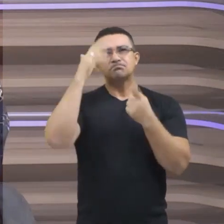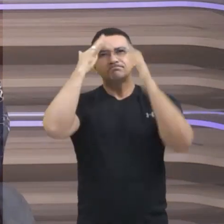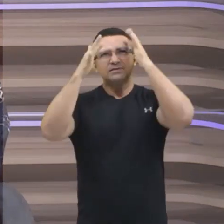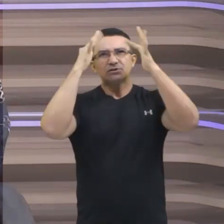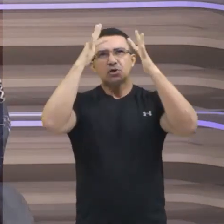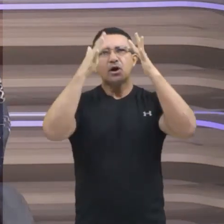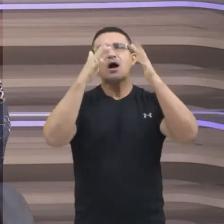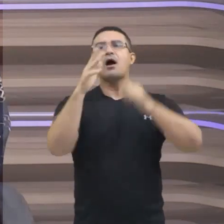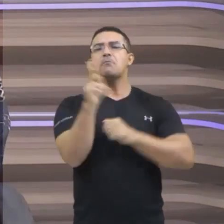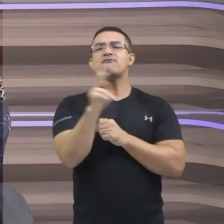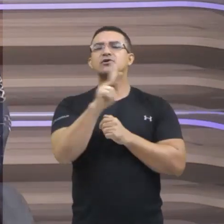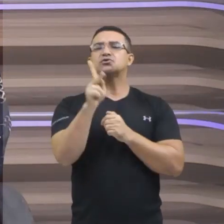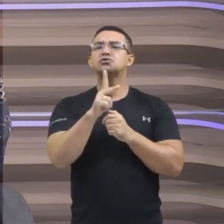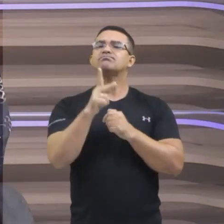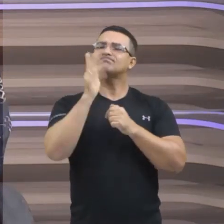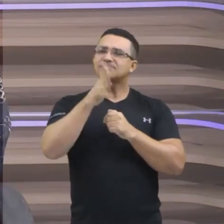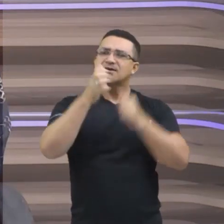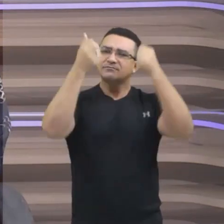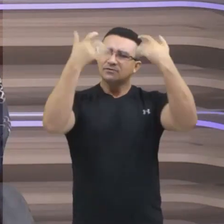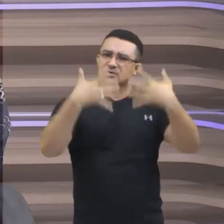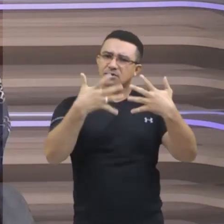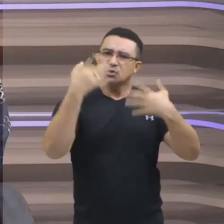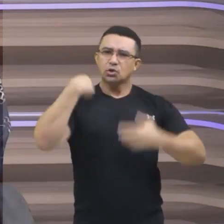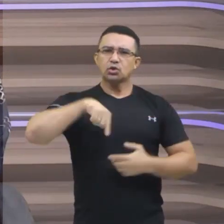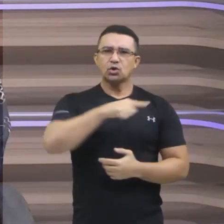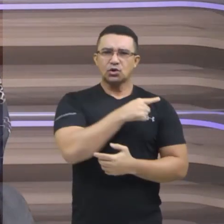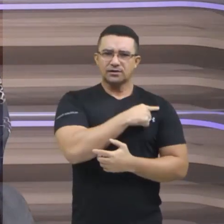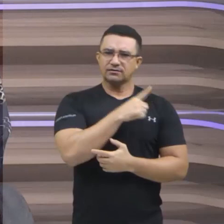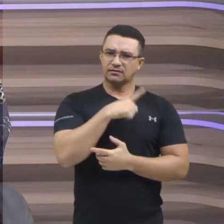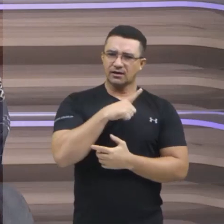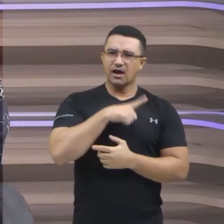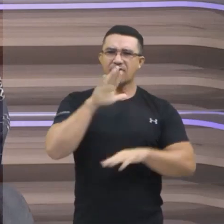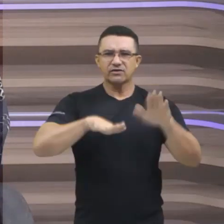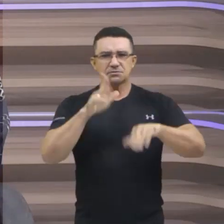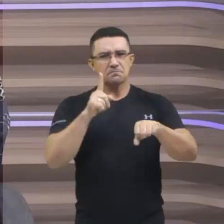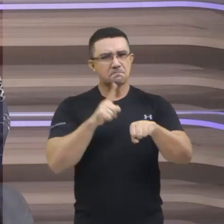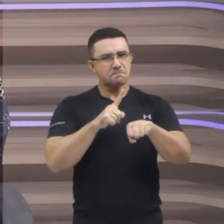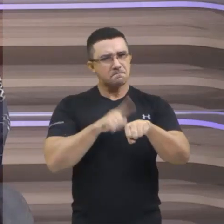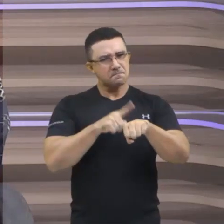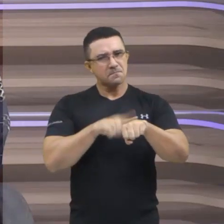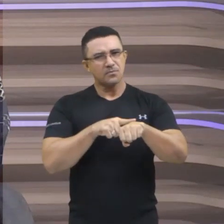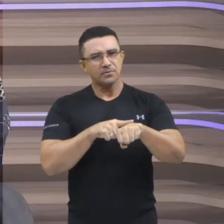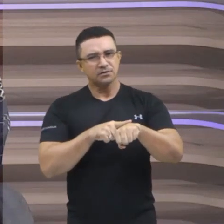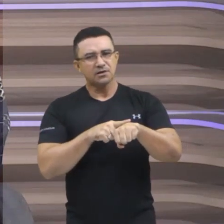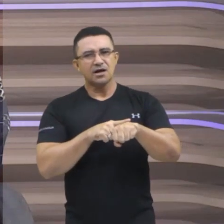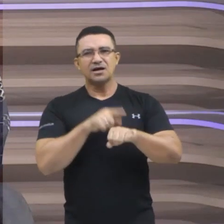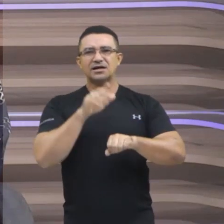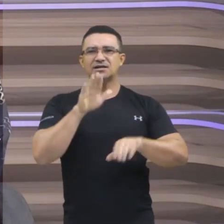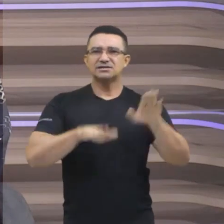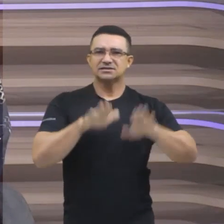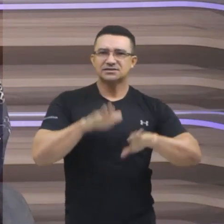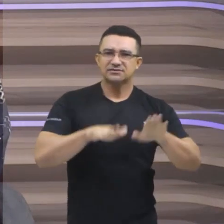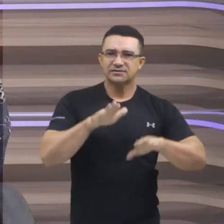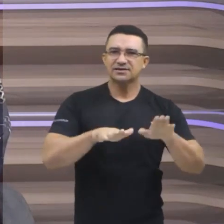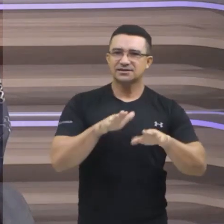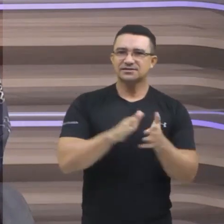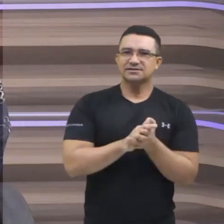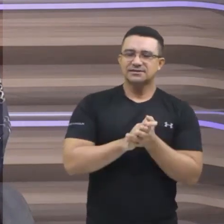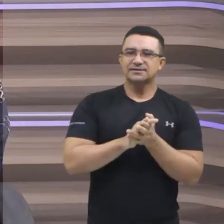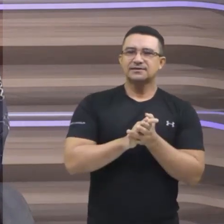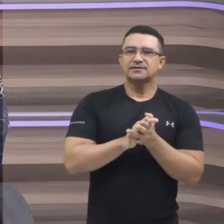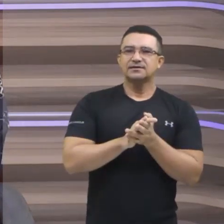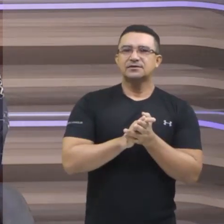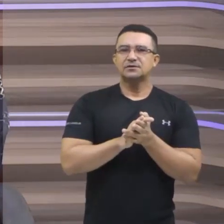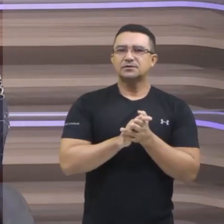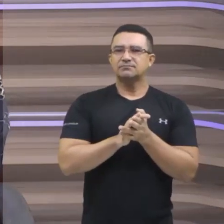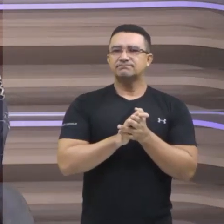professor acabou de dizer. Nós temos momentos profundos de educação nesse processo. Por